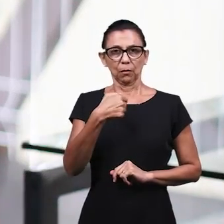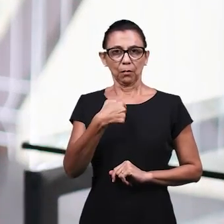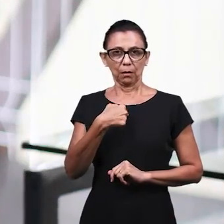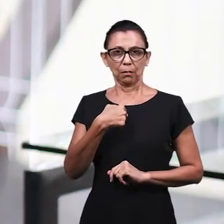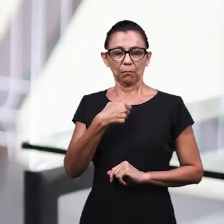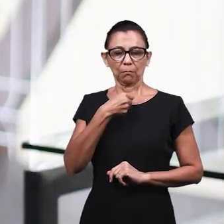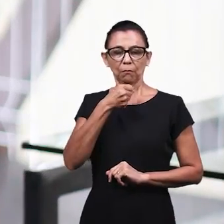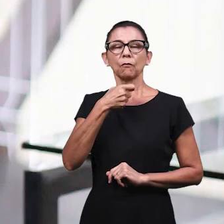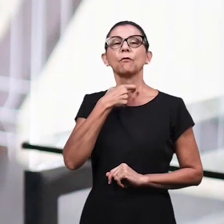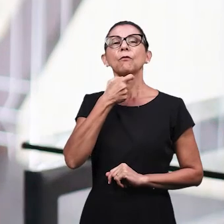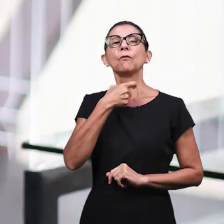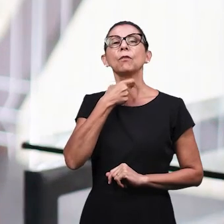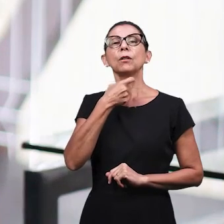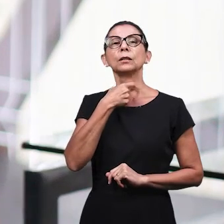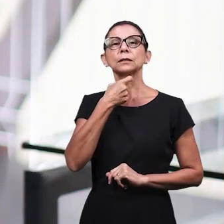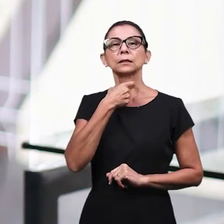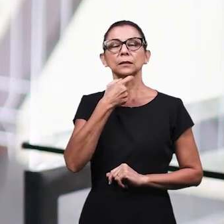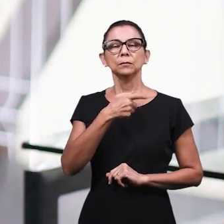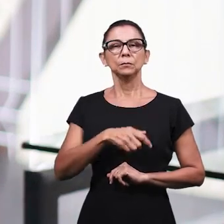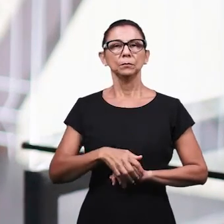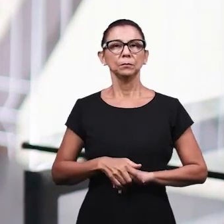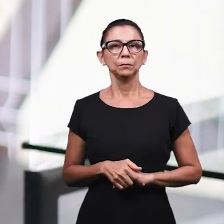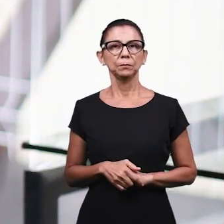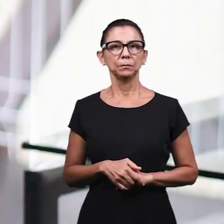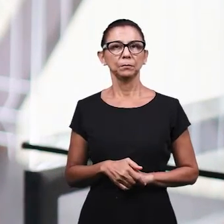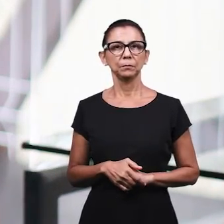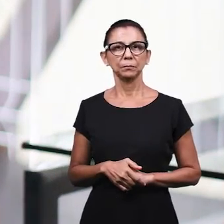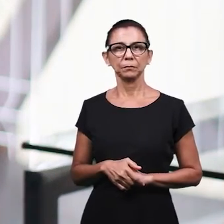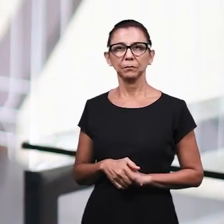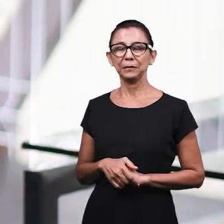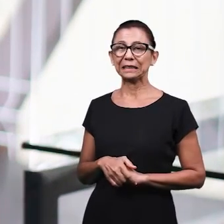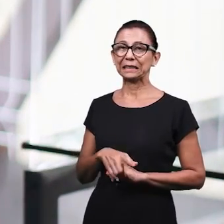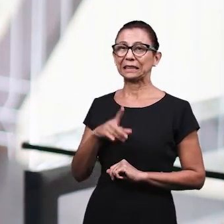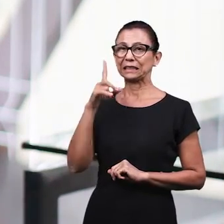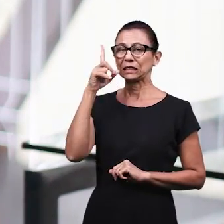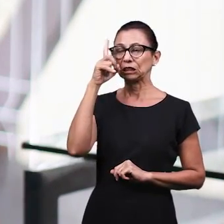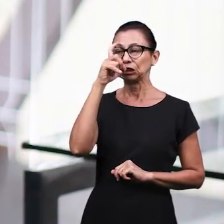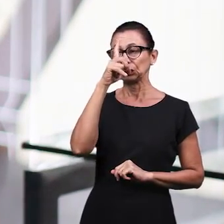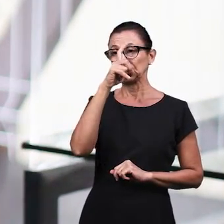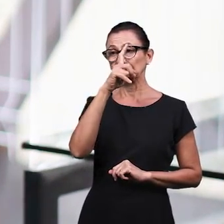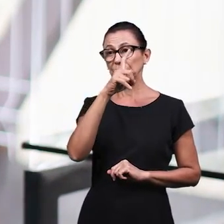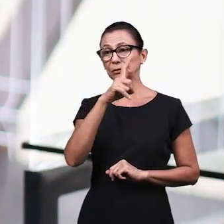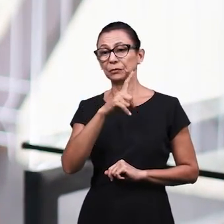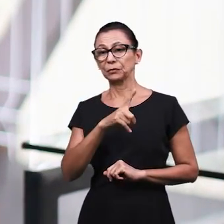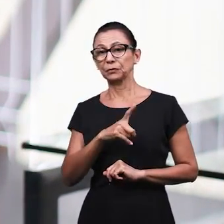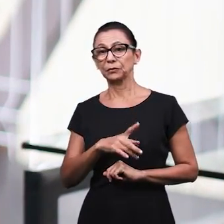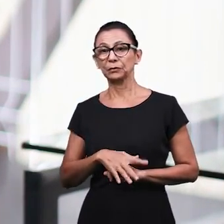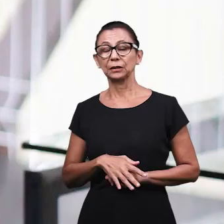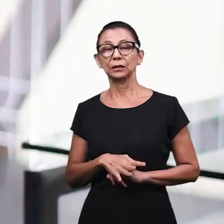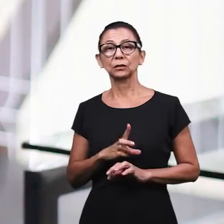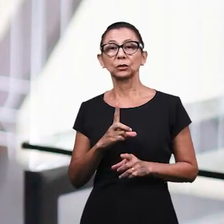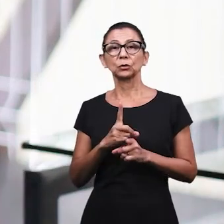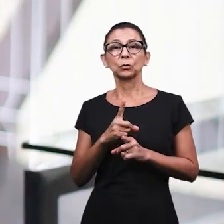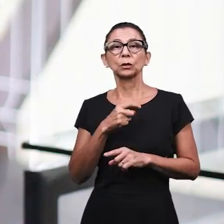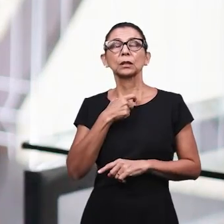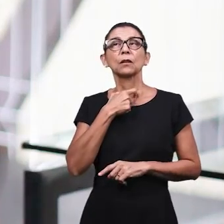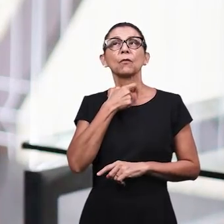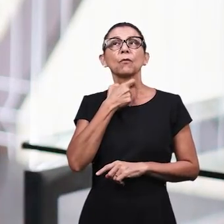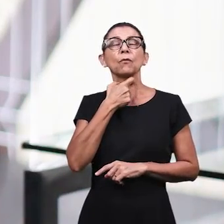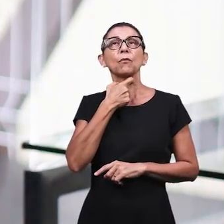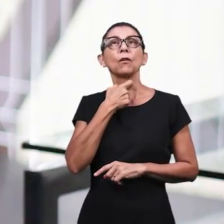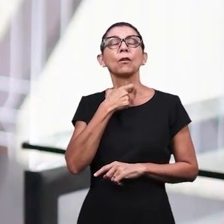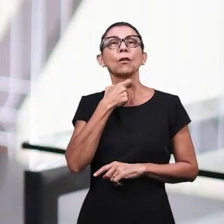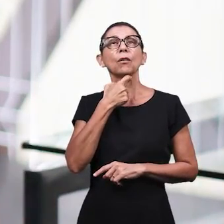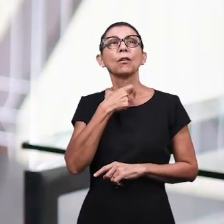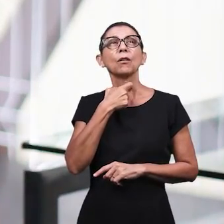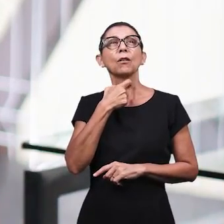locução, e com voz, que foi até um pouco difícil de achar a tonalidade, foi